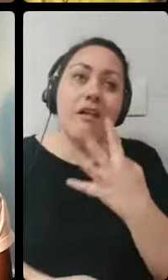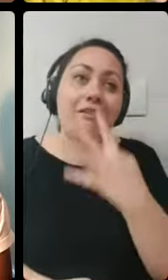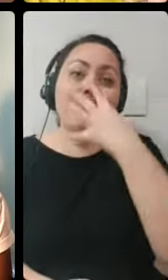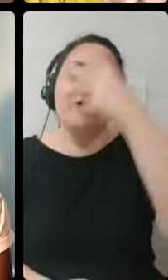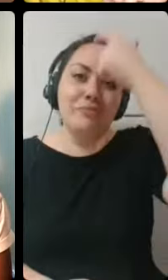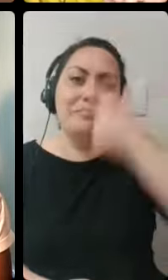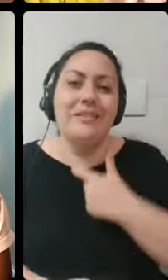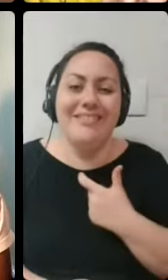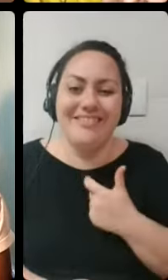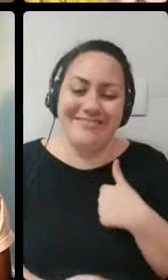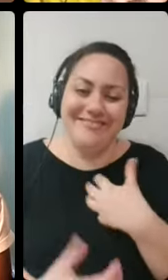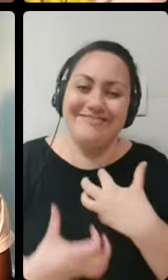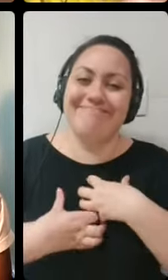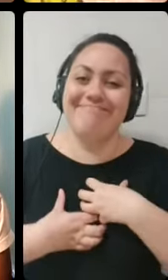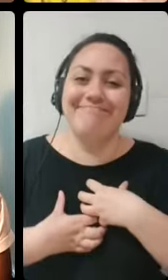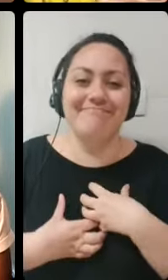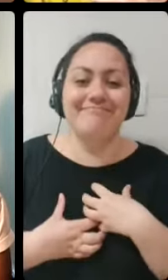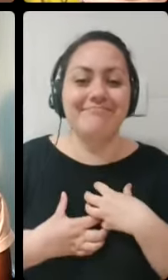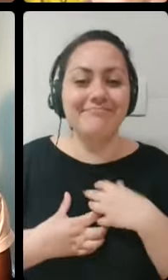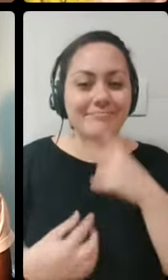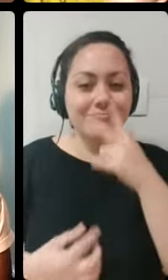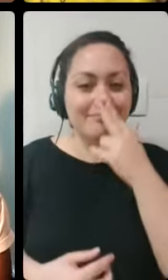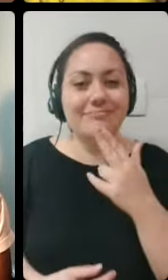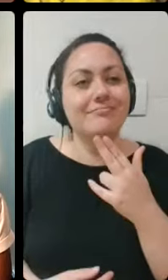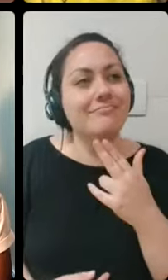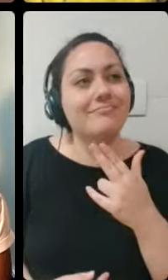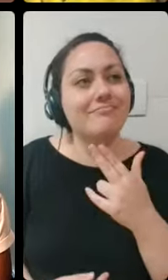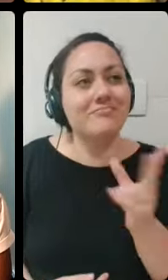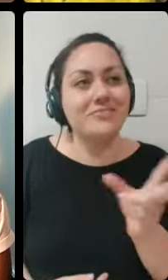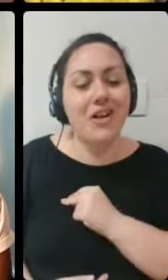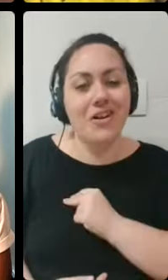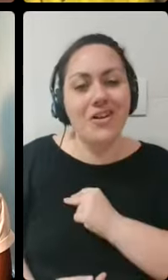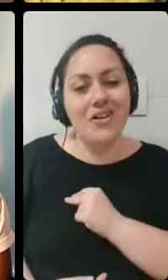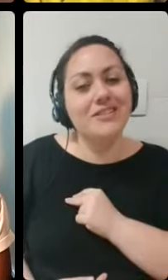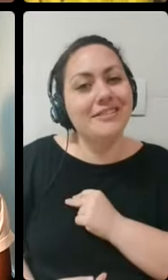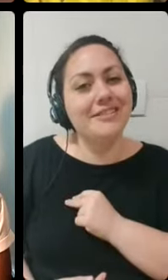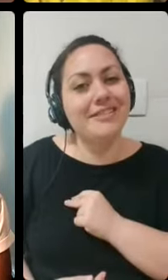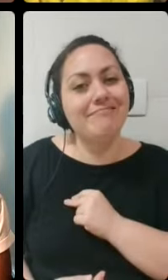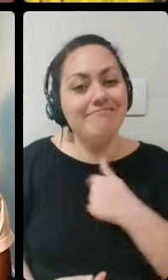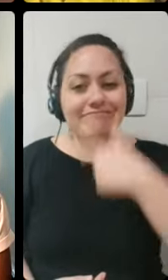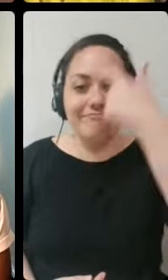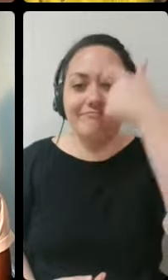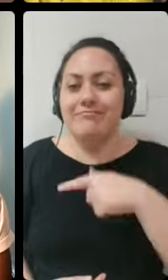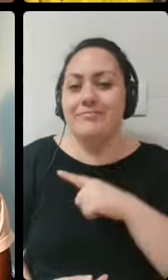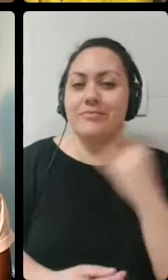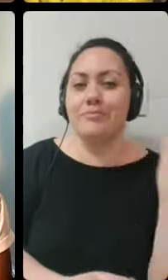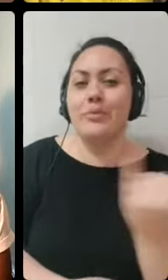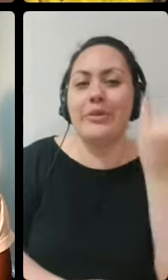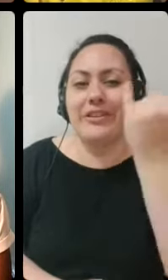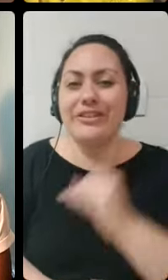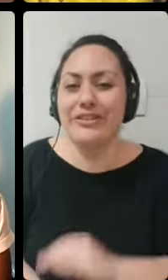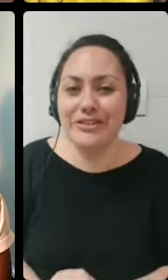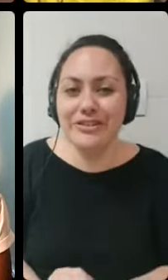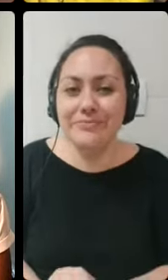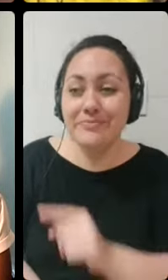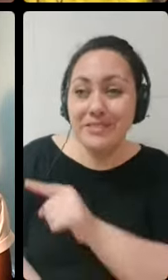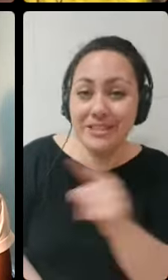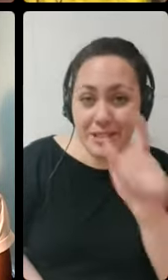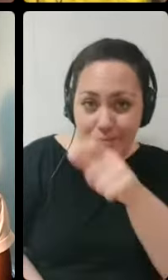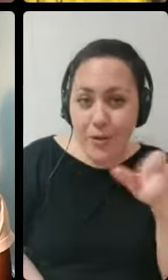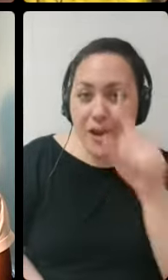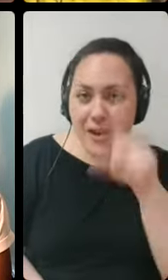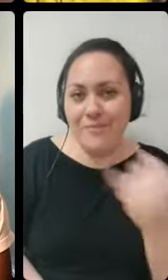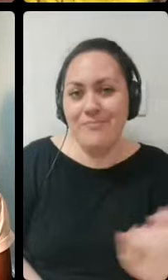Então, tu fica com aquele sentimento de, nossa, eu sou uma pessoa importante para eles são uma pessoa importante para mim, mas tu já